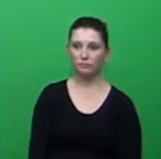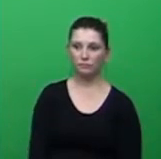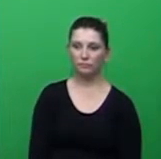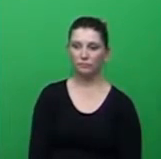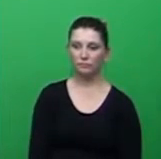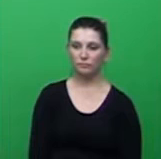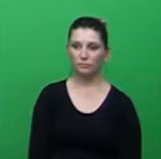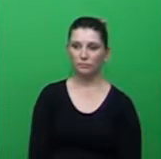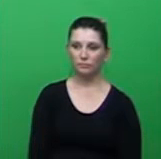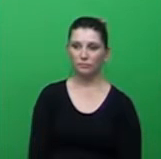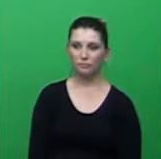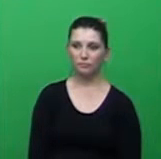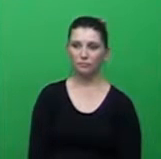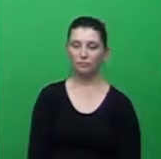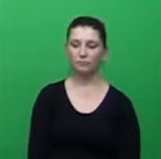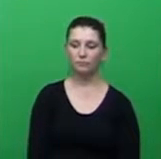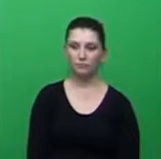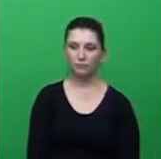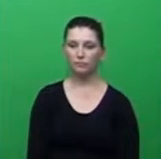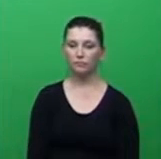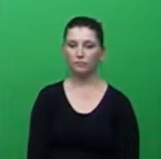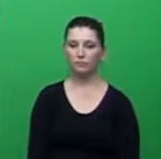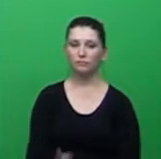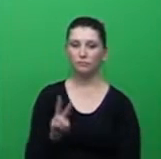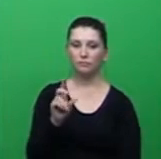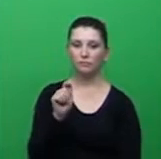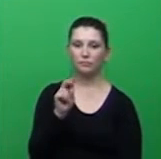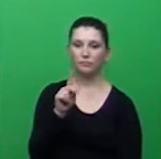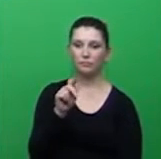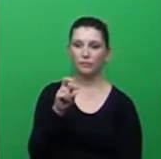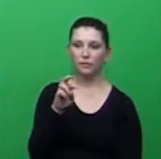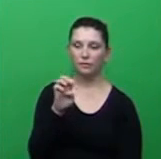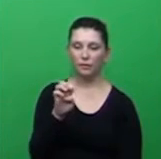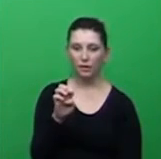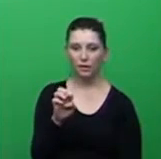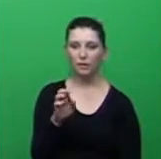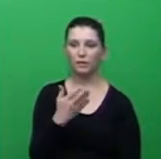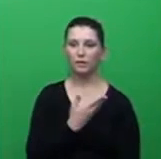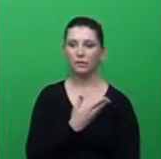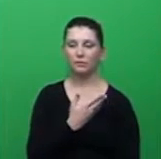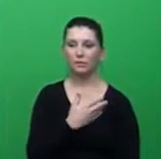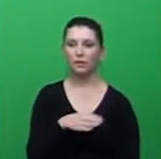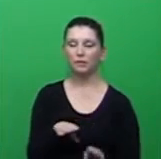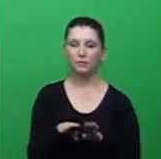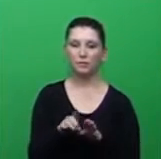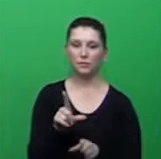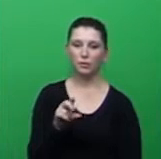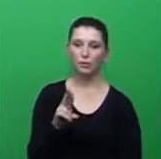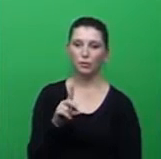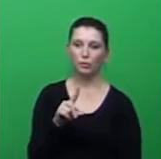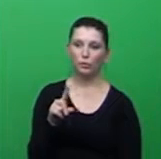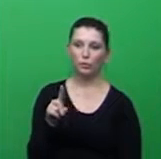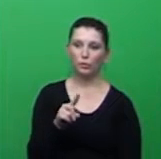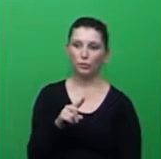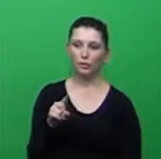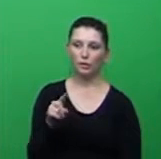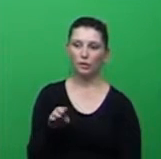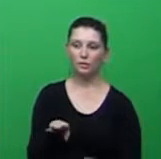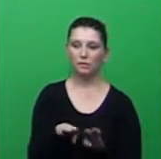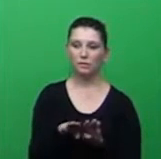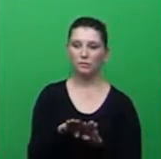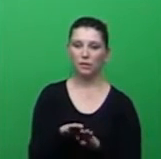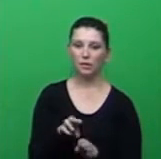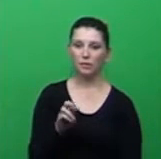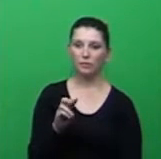vereadores, ao Wagner Pizzetti, seu amigo, Alexandre Bach, Luiz Fernando, Silvimar da Conceição, aí